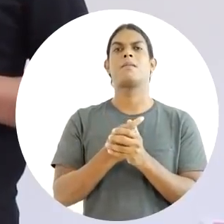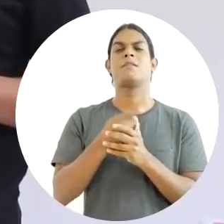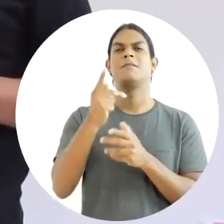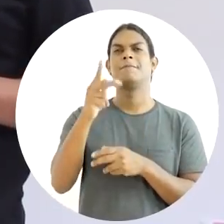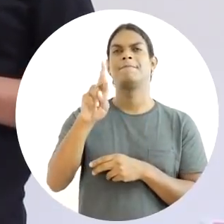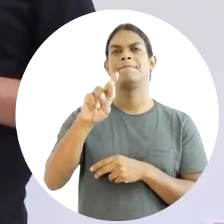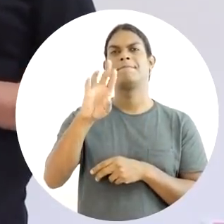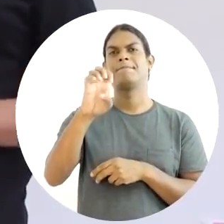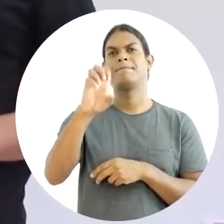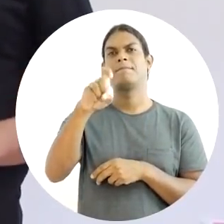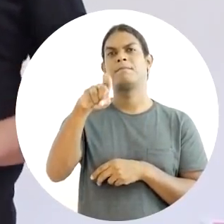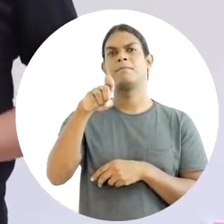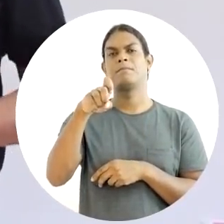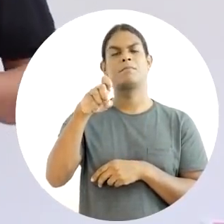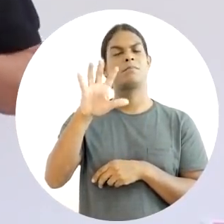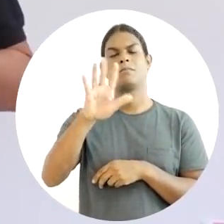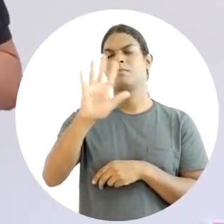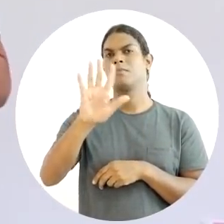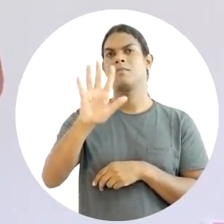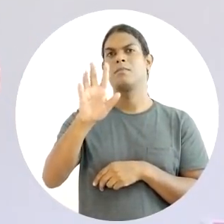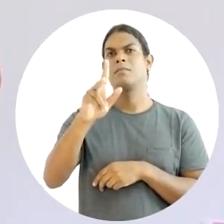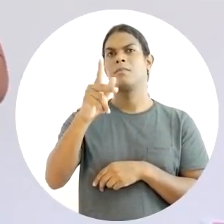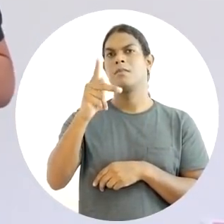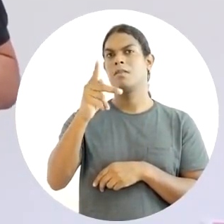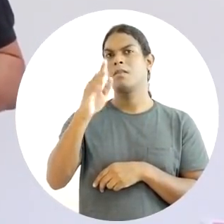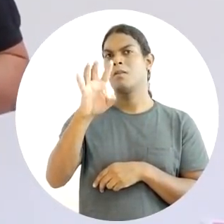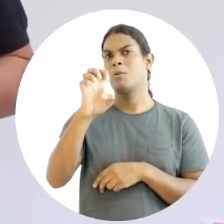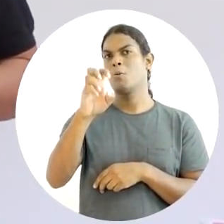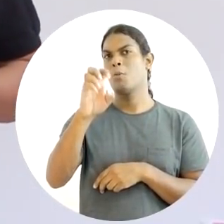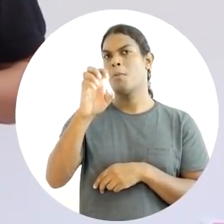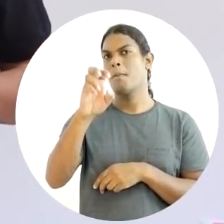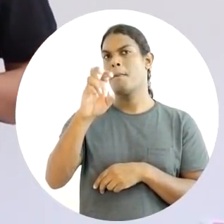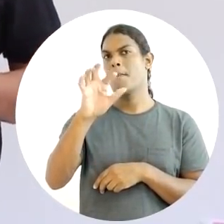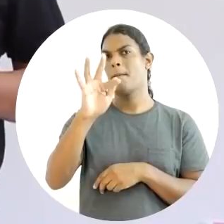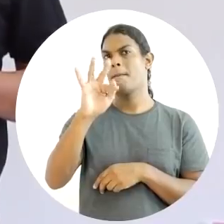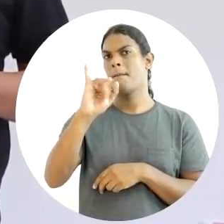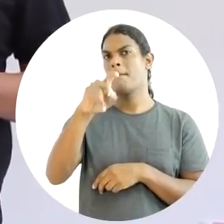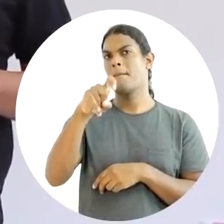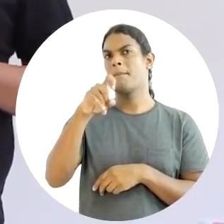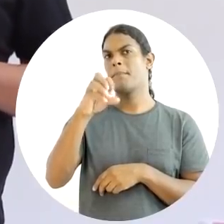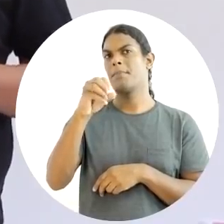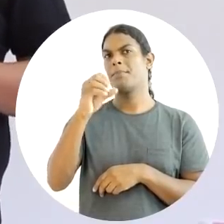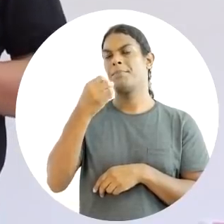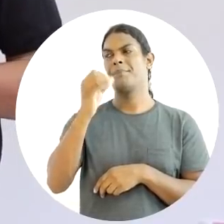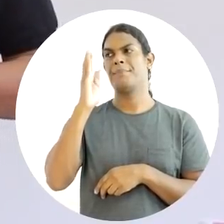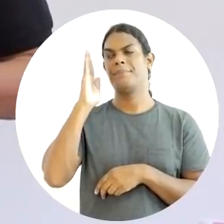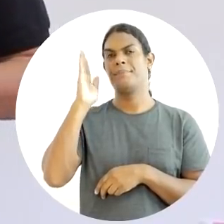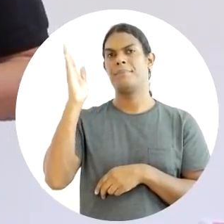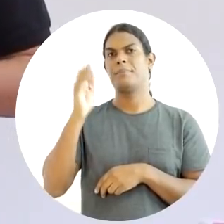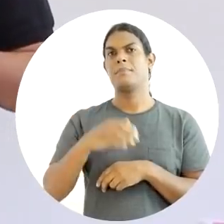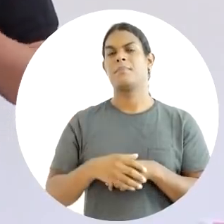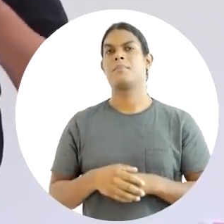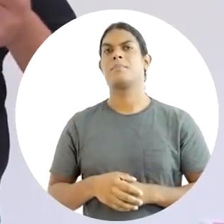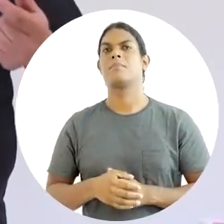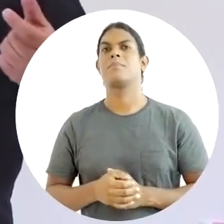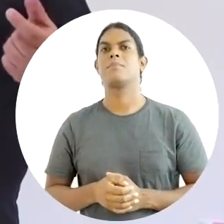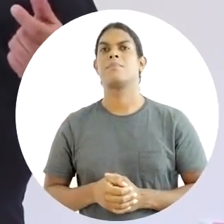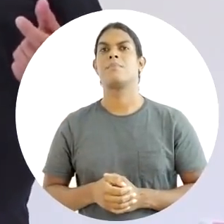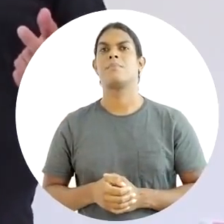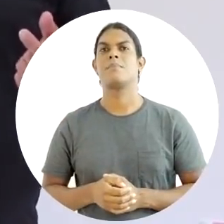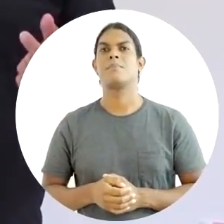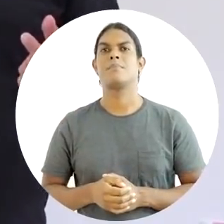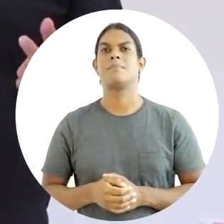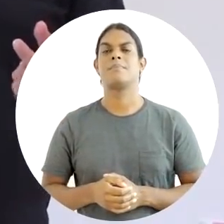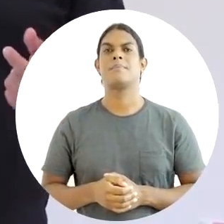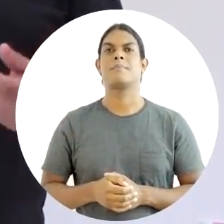misused no texto, a gente tem multipurpose, ok? Então, a palavra purpose e o